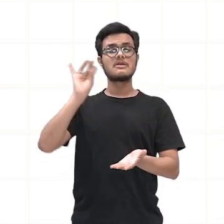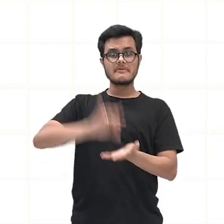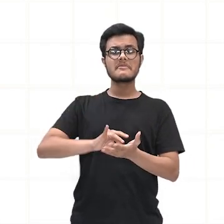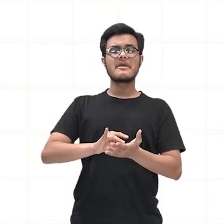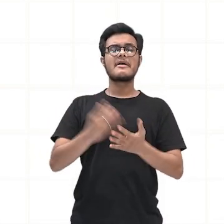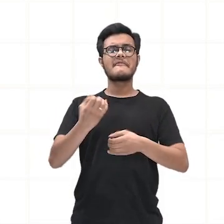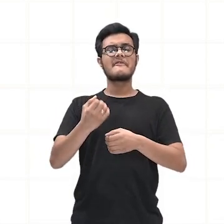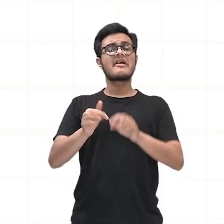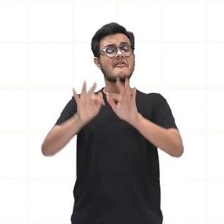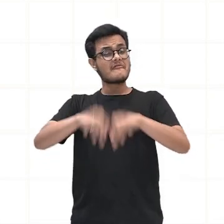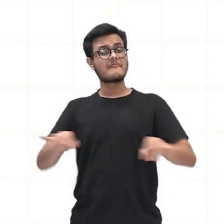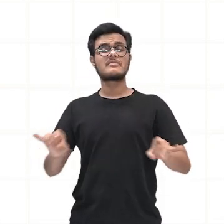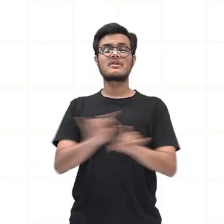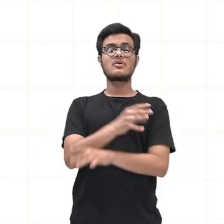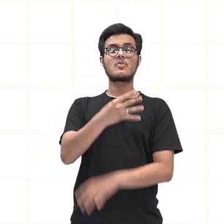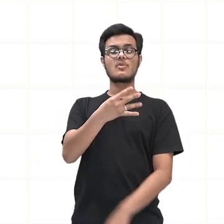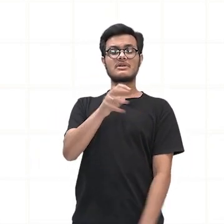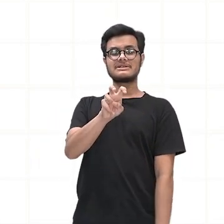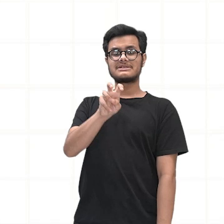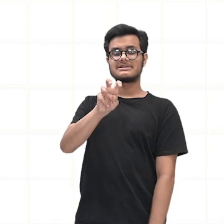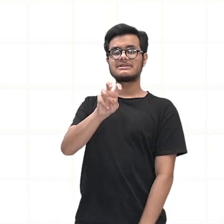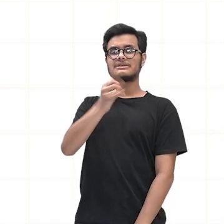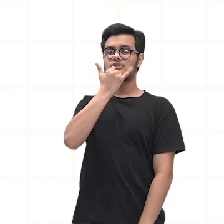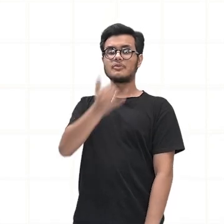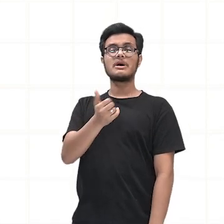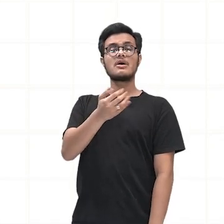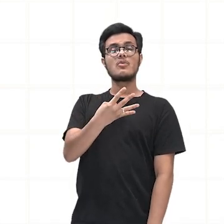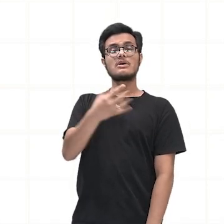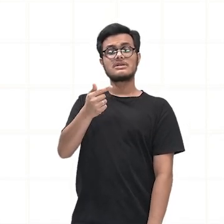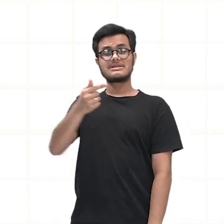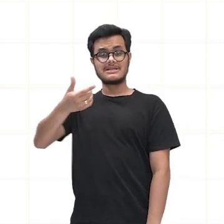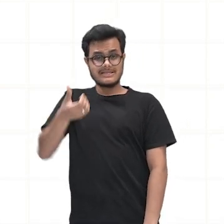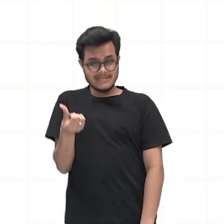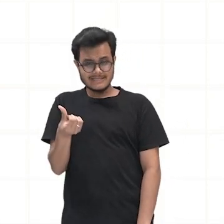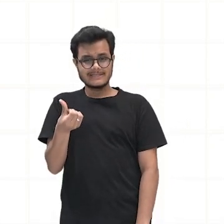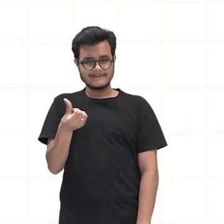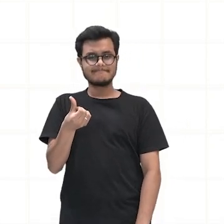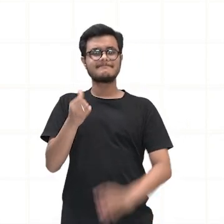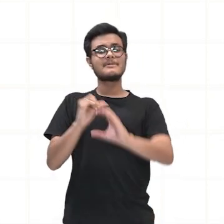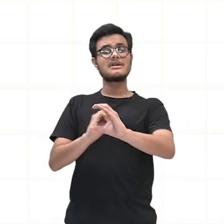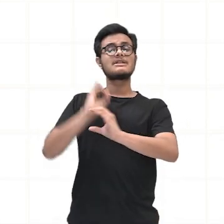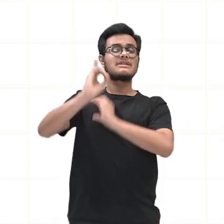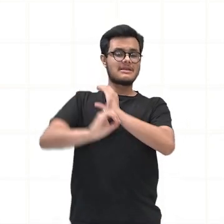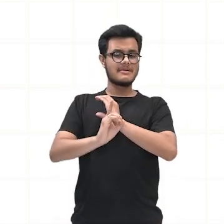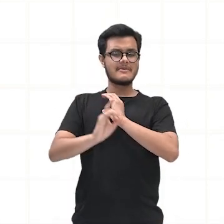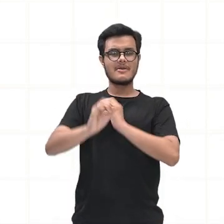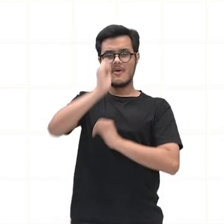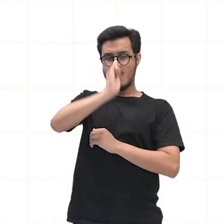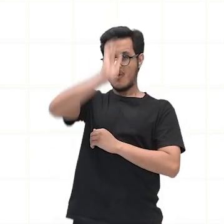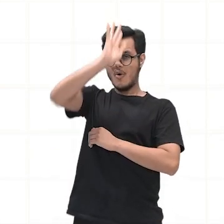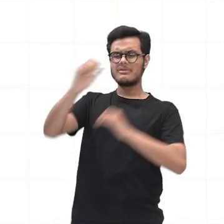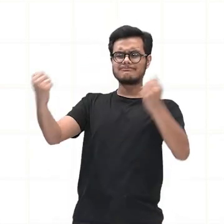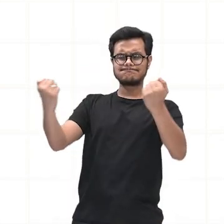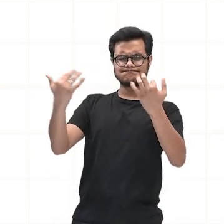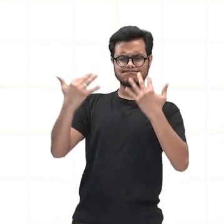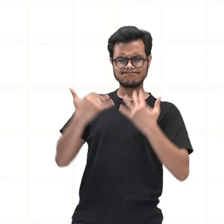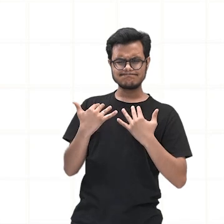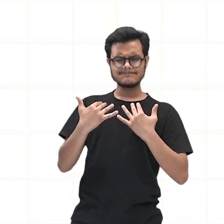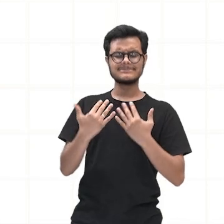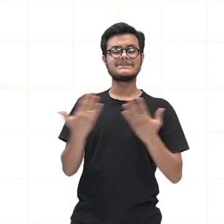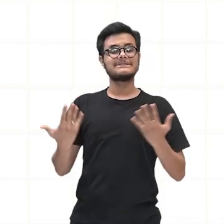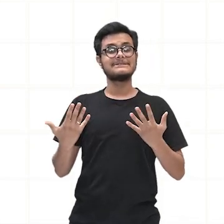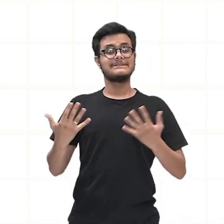de 476, né, quando Roma é invadida, e o Império Bizantino, que